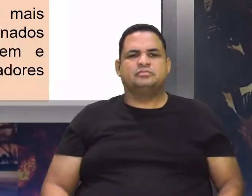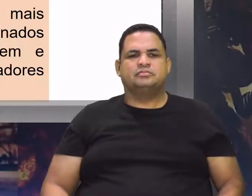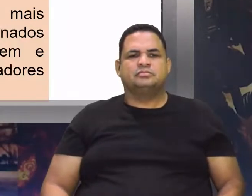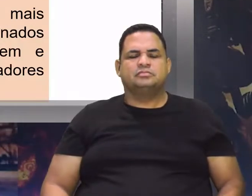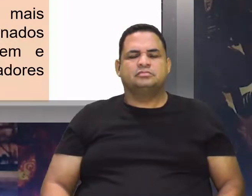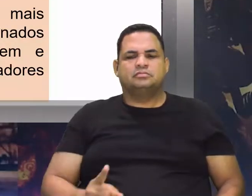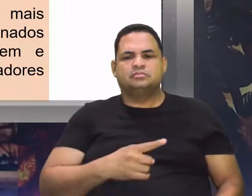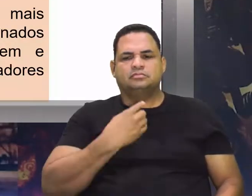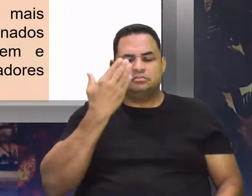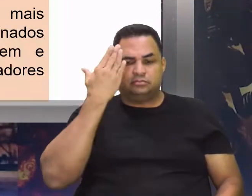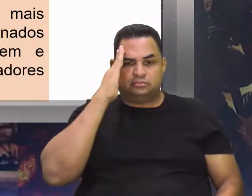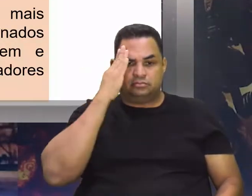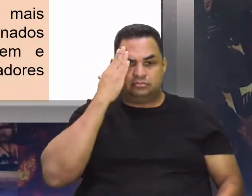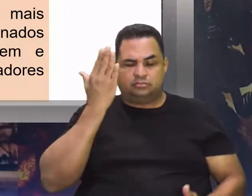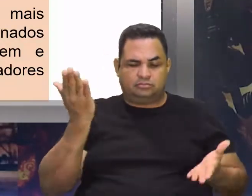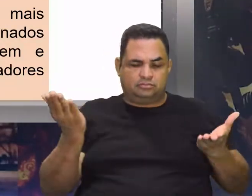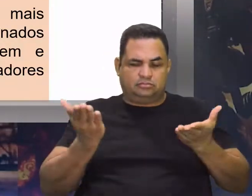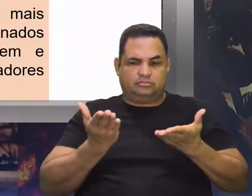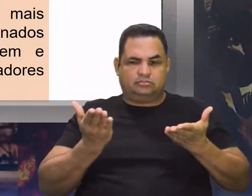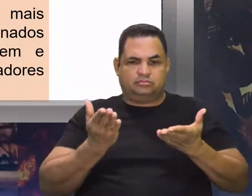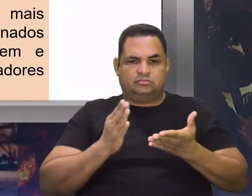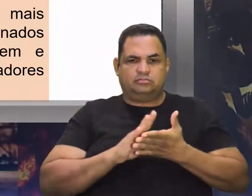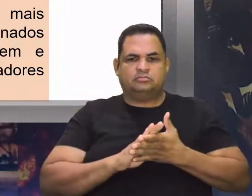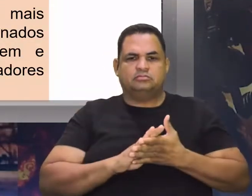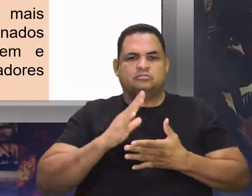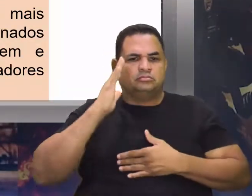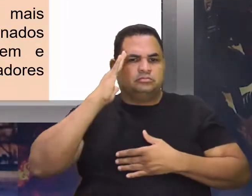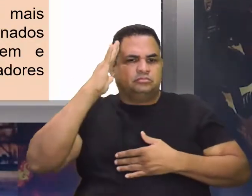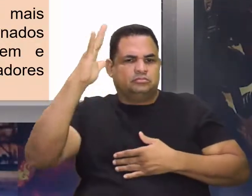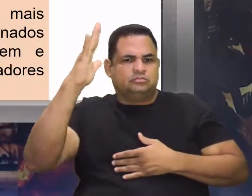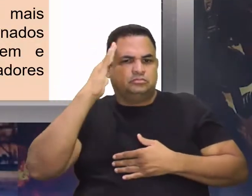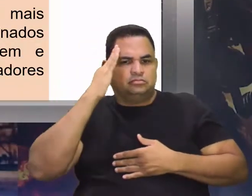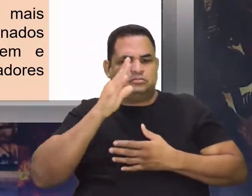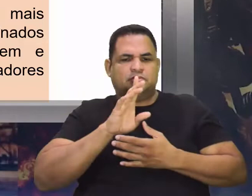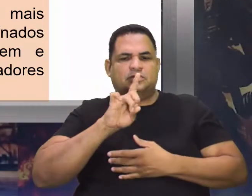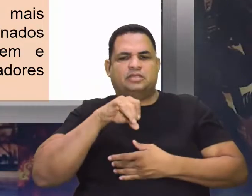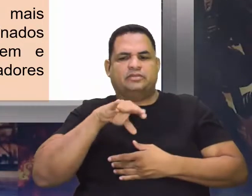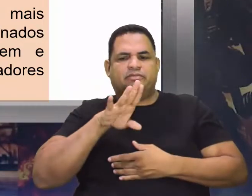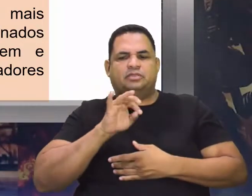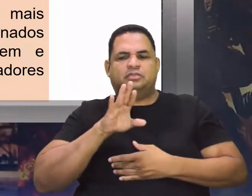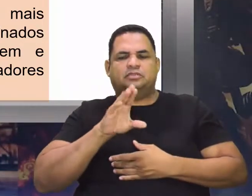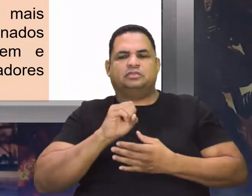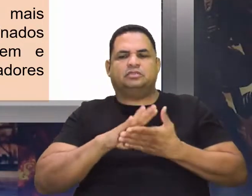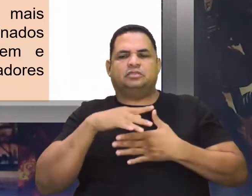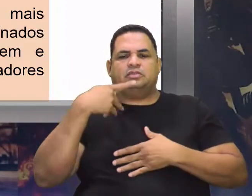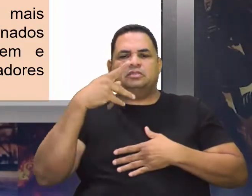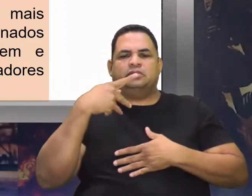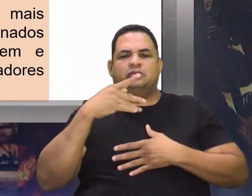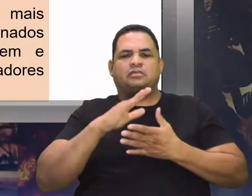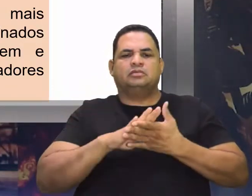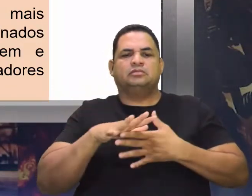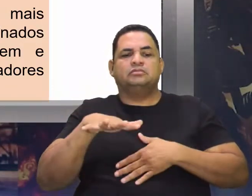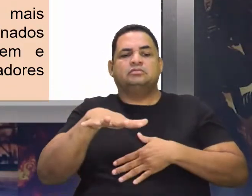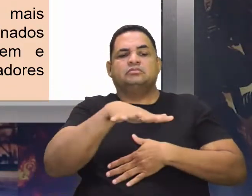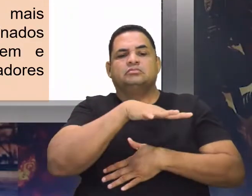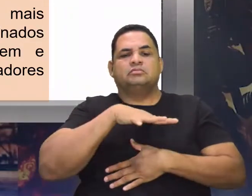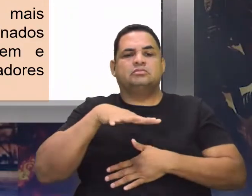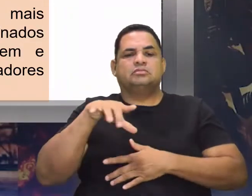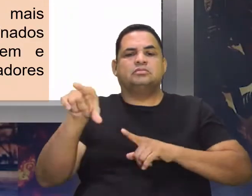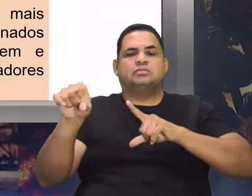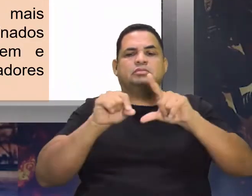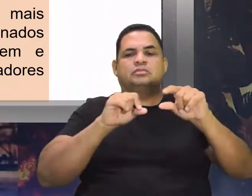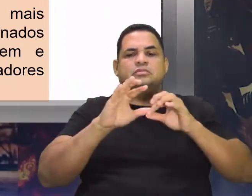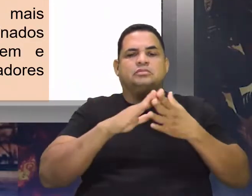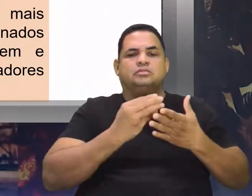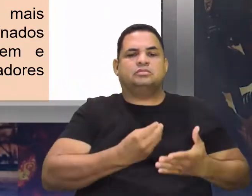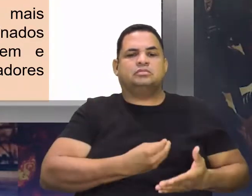compreender aqui agora, porque a doutrina darwinista, ela diz respeito ao ambiente que seleciona